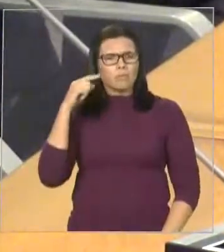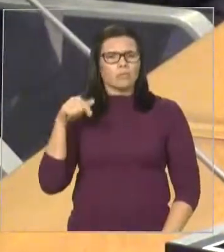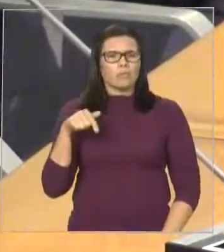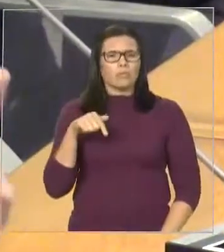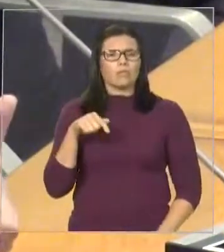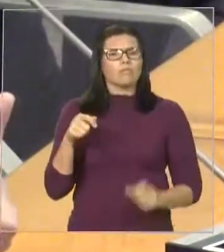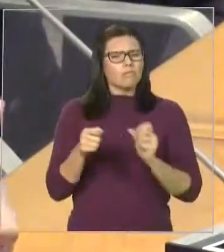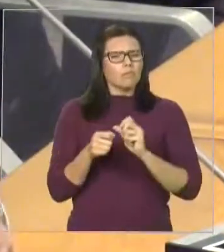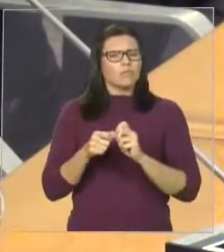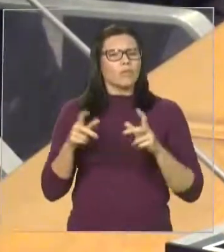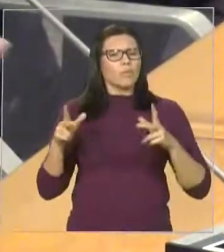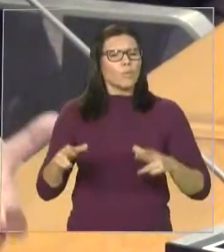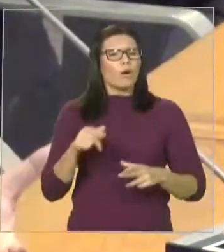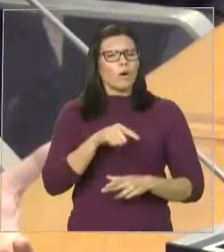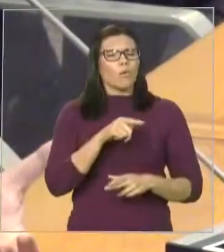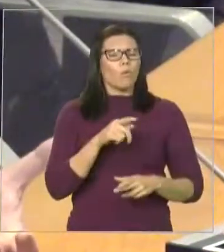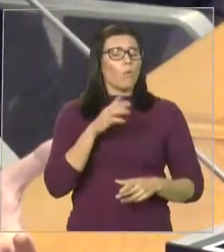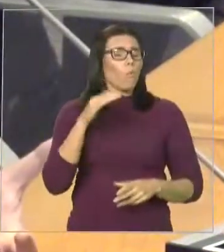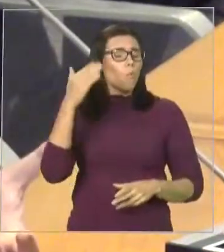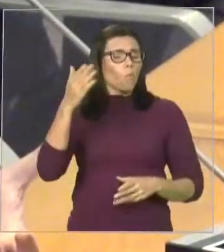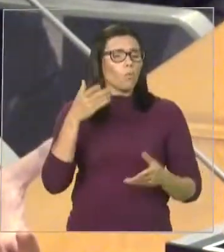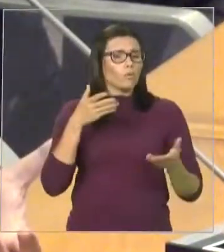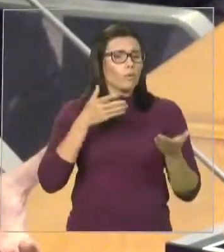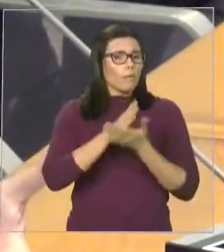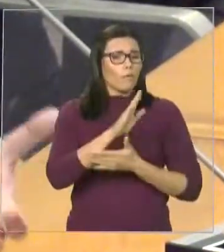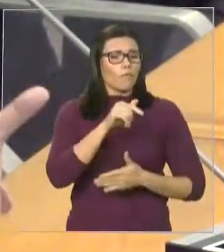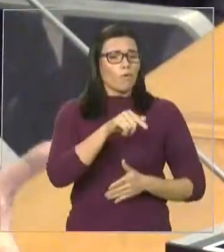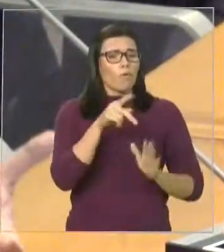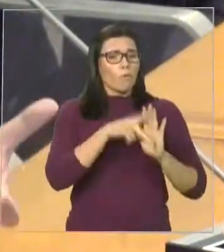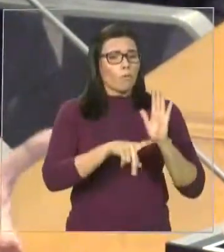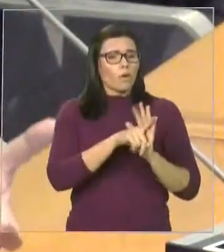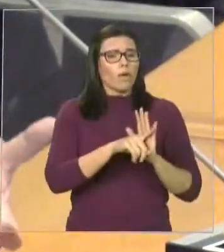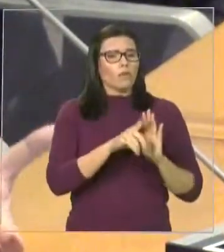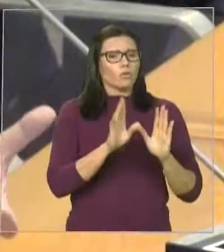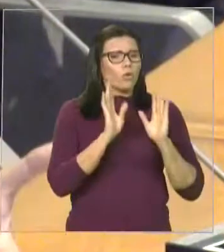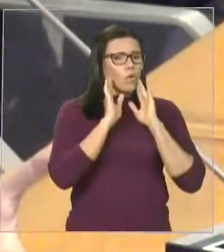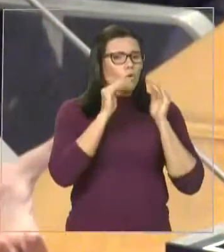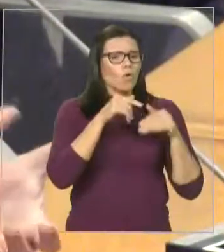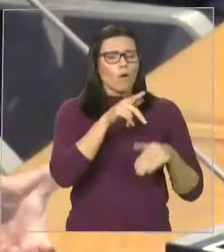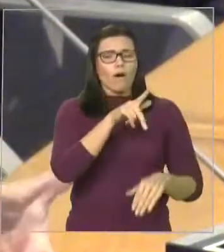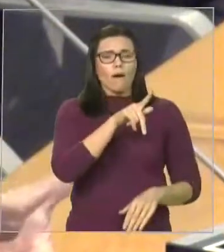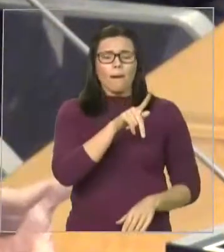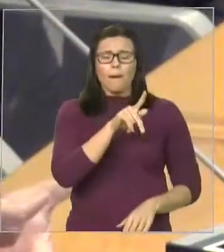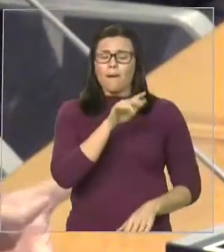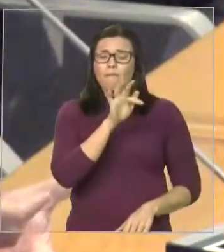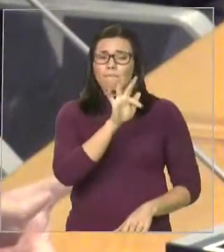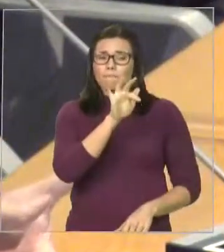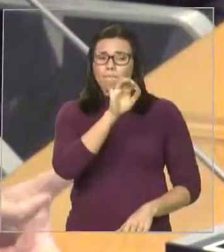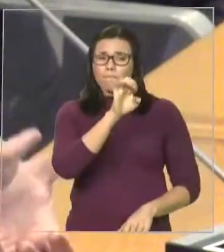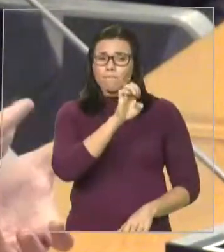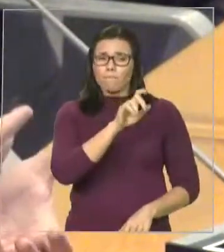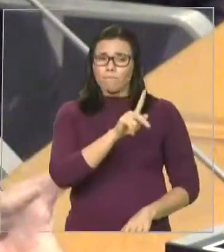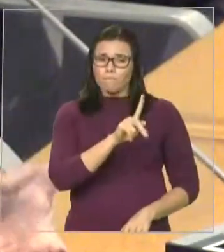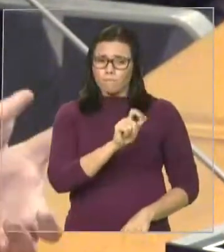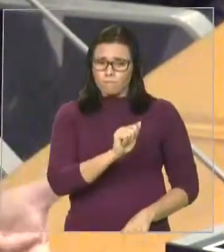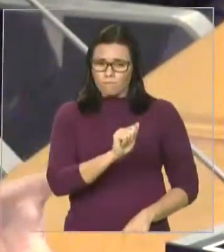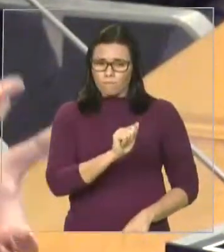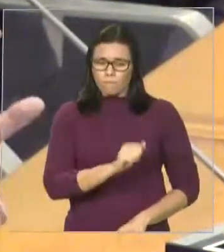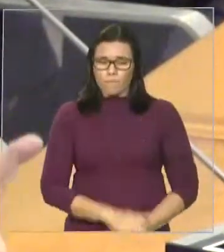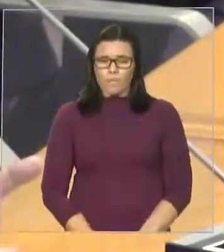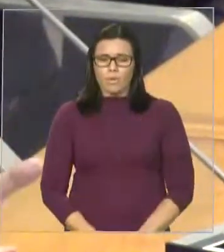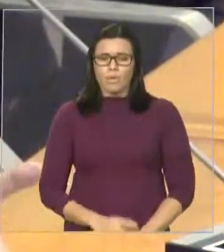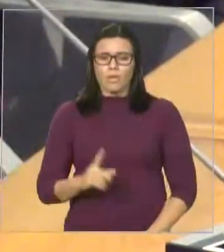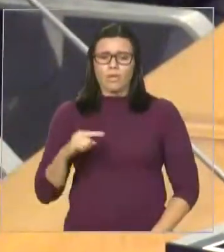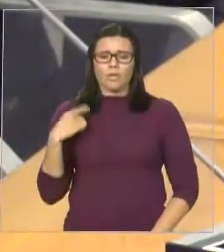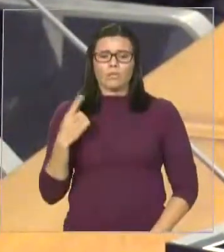Aqui nós estamos só propondo para aprimorar o projeto. Foram retirados esses representantes do Conselho no novo projeto da FUNBEM. O que é que a gente quer? Que volte como